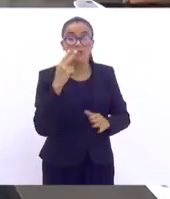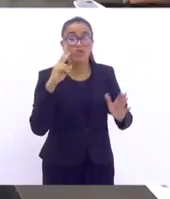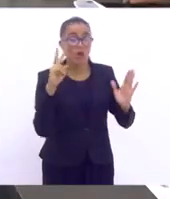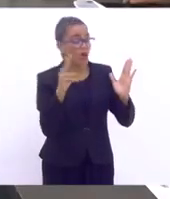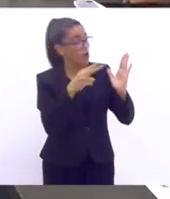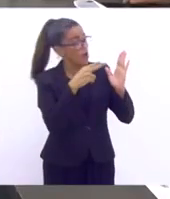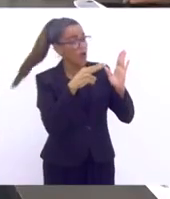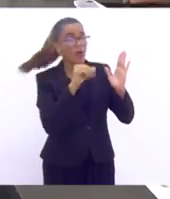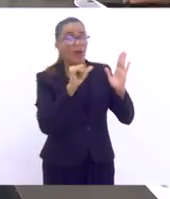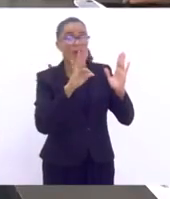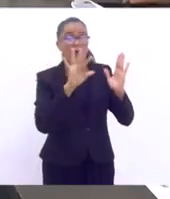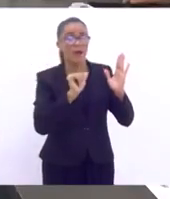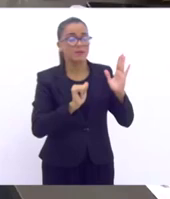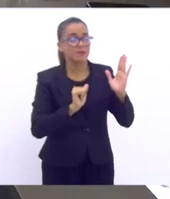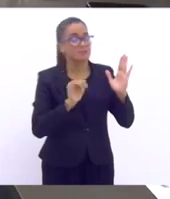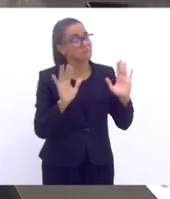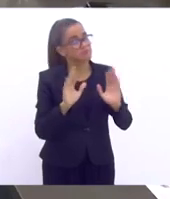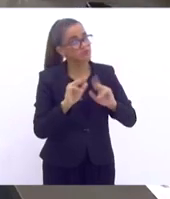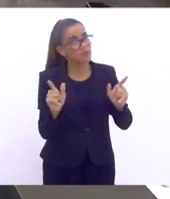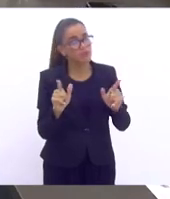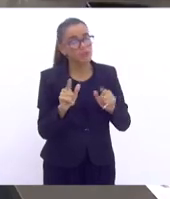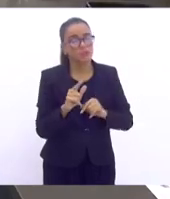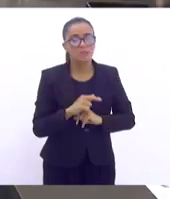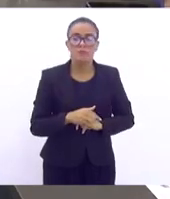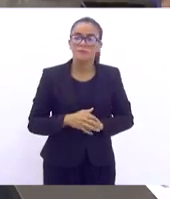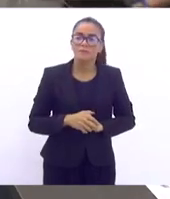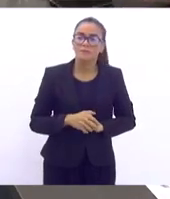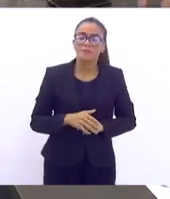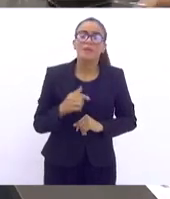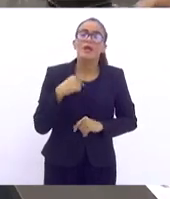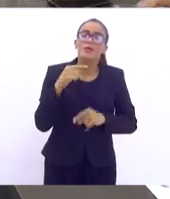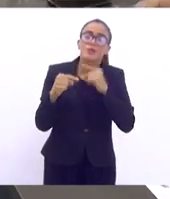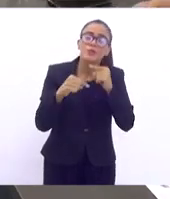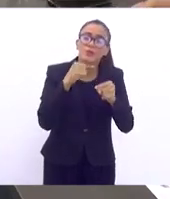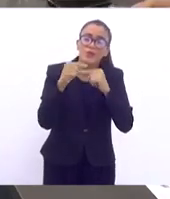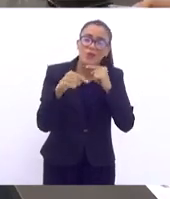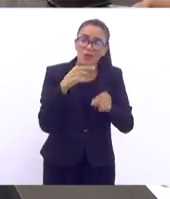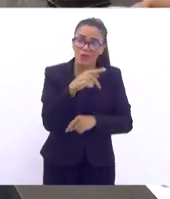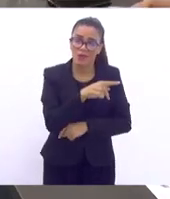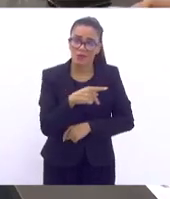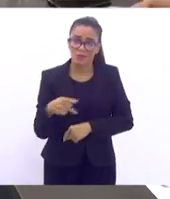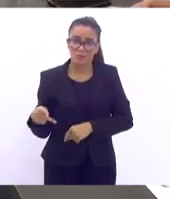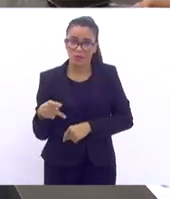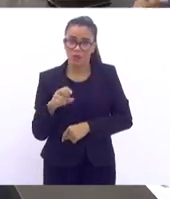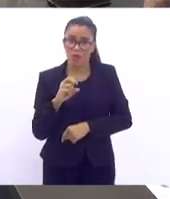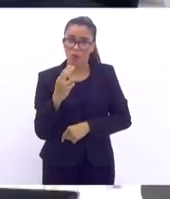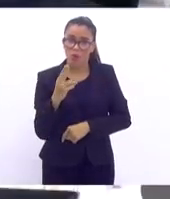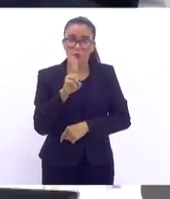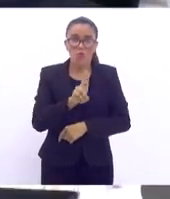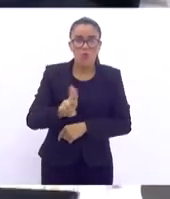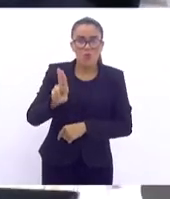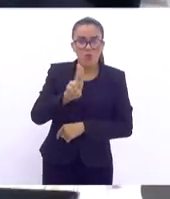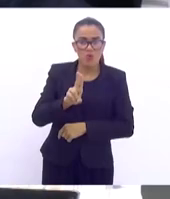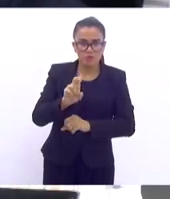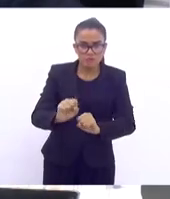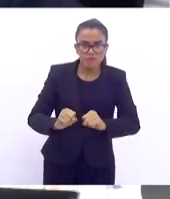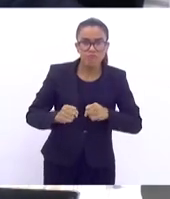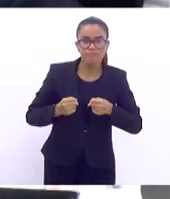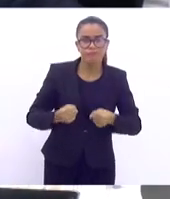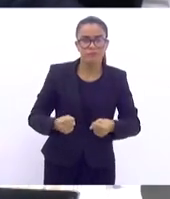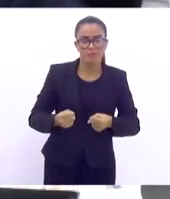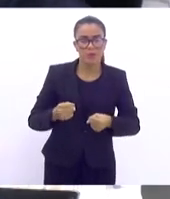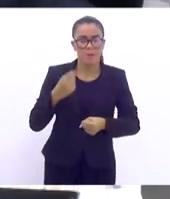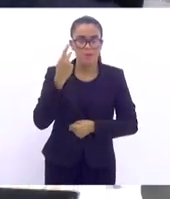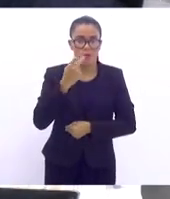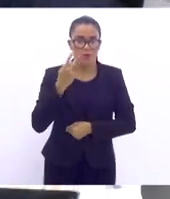também vai ser diferente a grande dúvida é o seguinte o presidente usa força política dele contrariando o